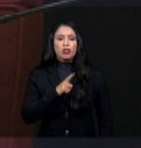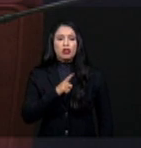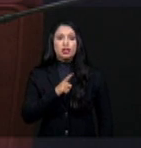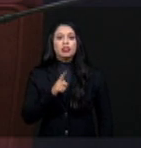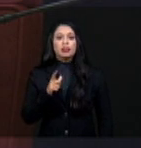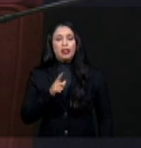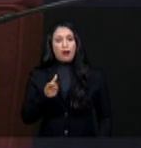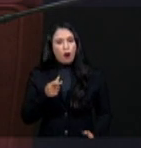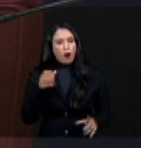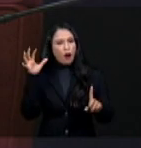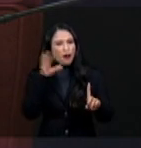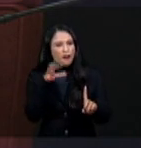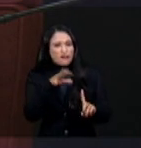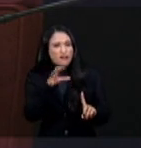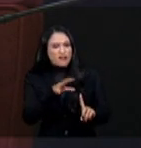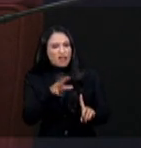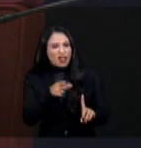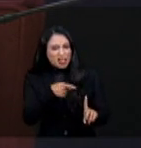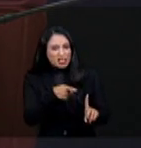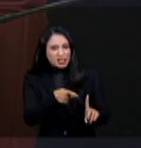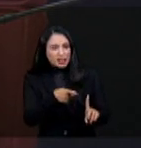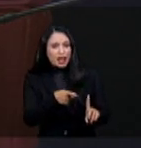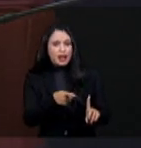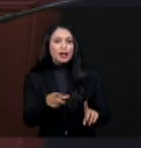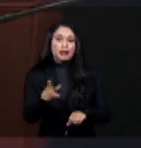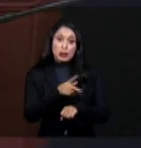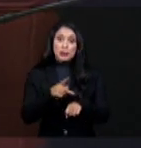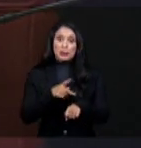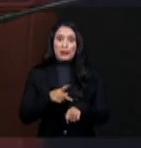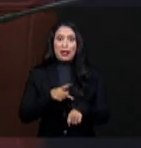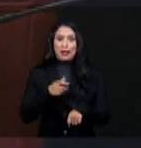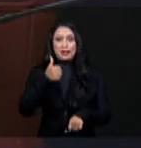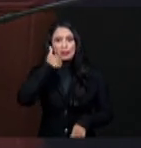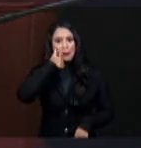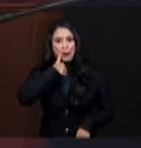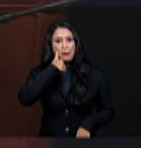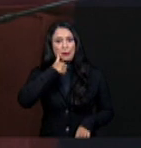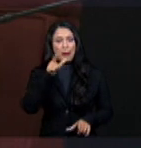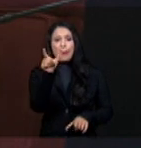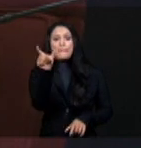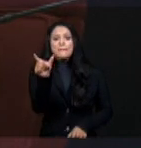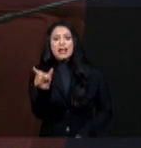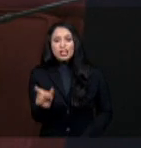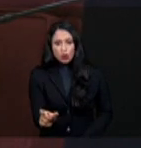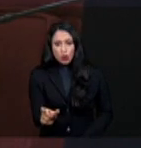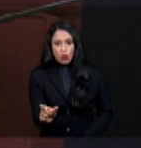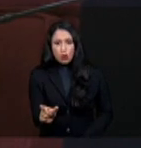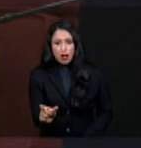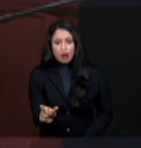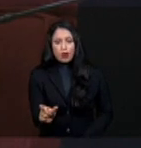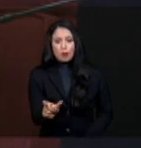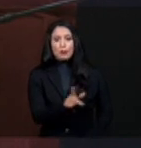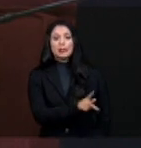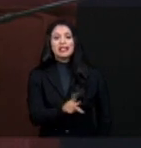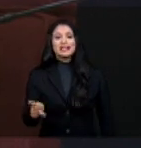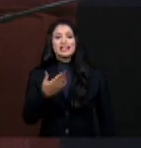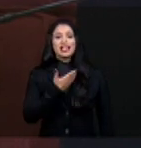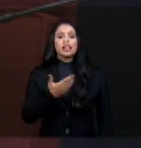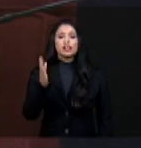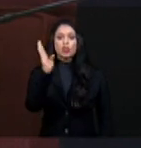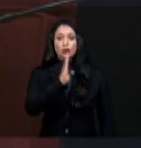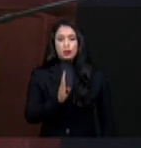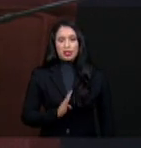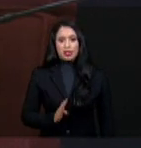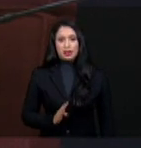nós temos convencer ela acho que o nosso país vai ser bem diferente tendo uma pessoa como a Luíza na presidência da república próximo presidente